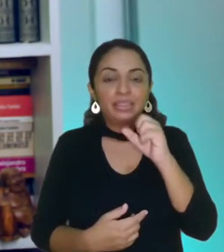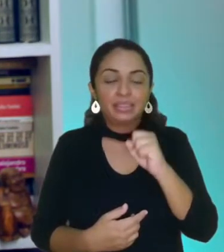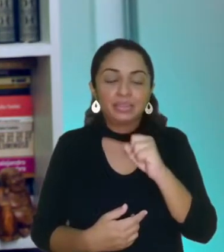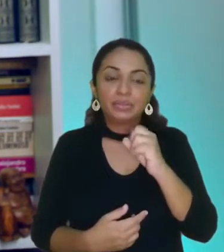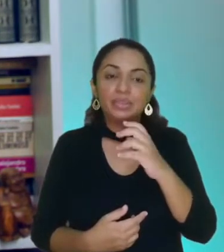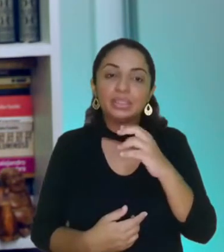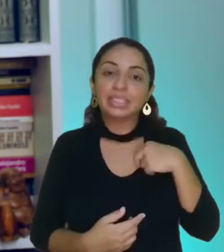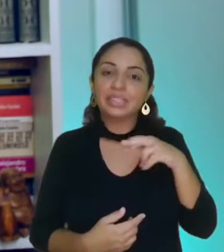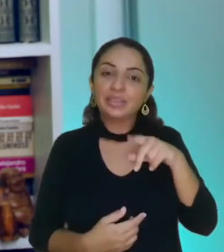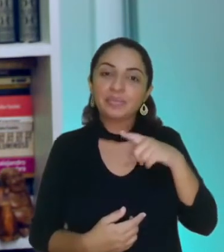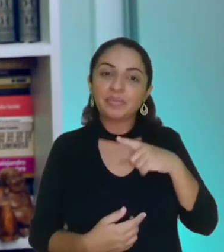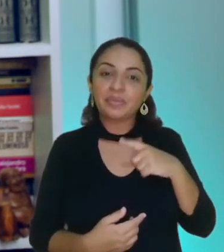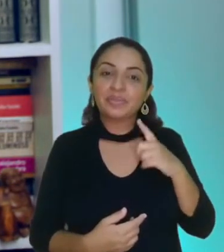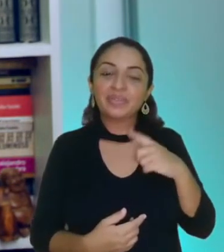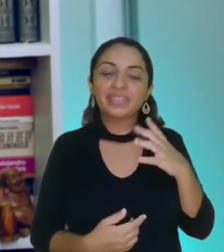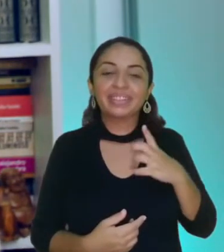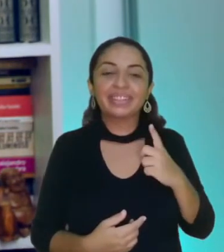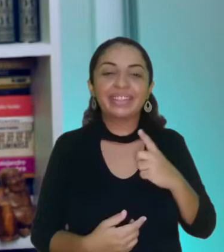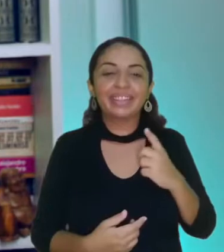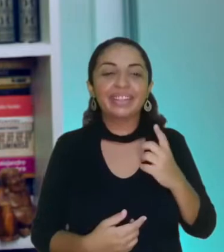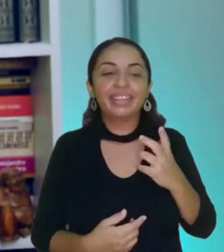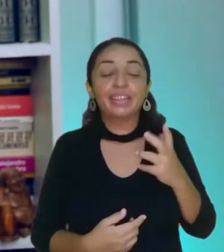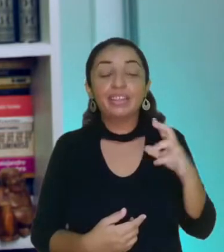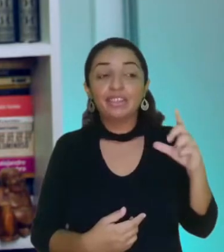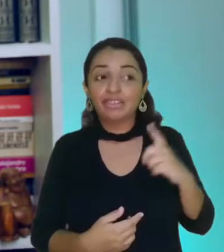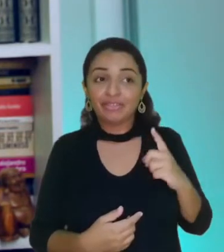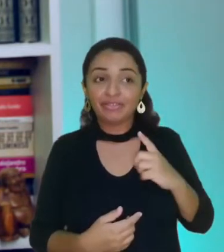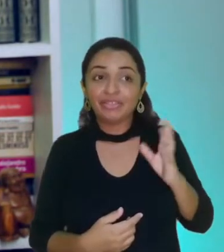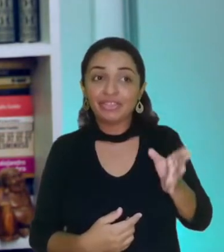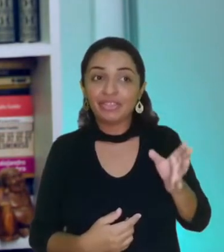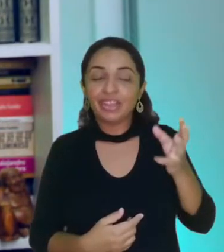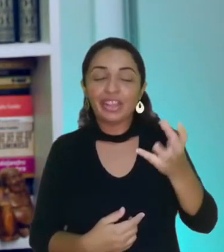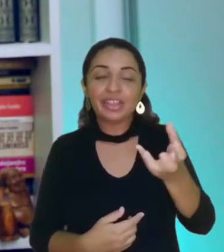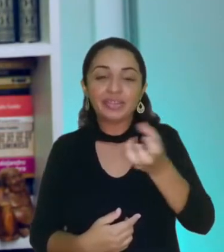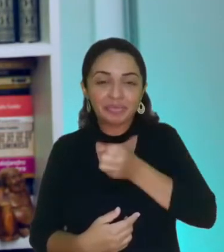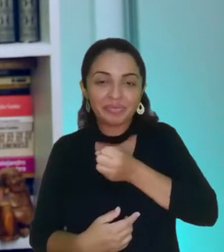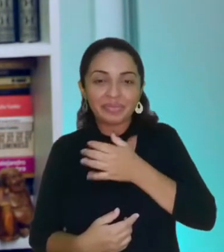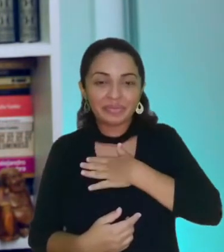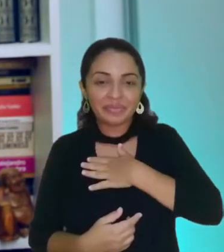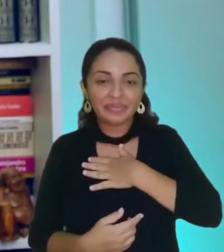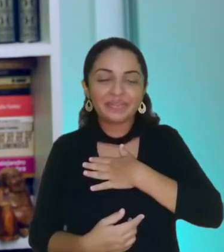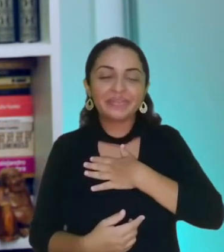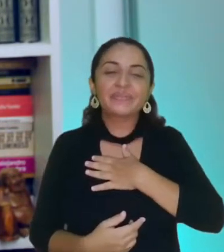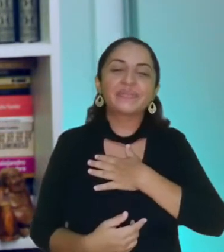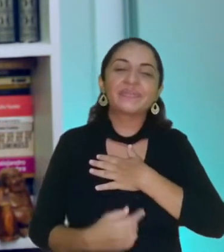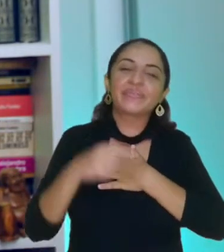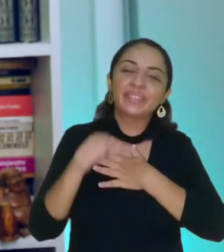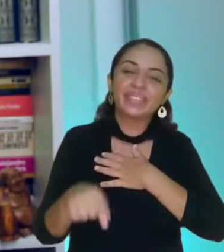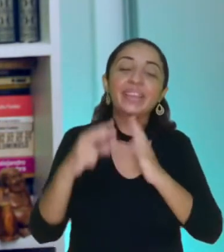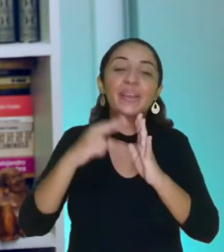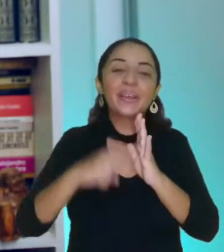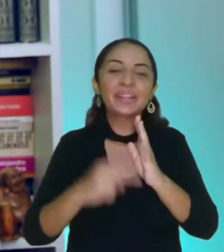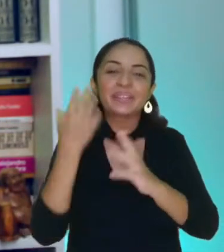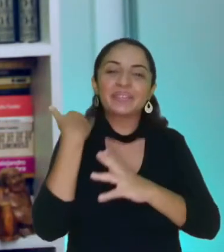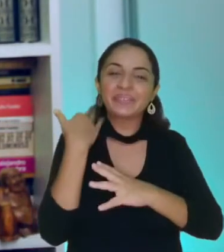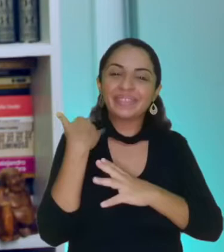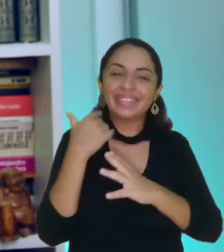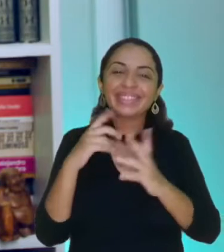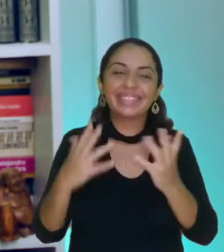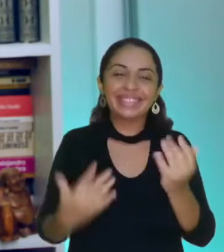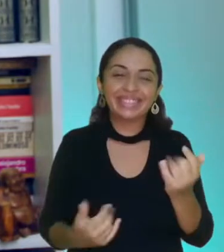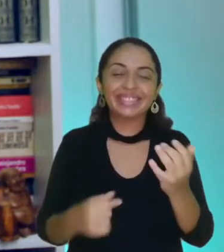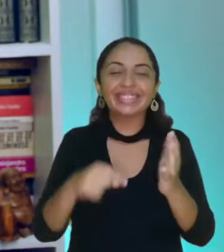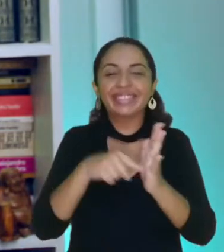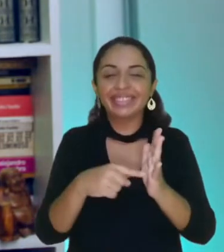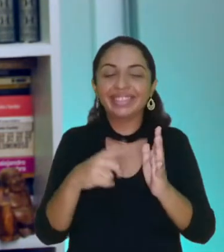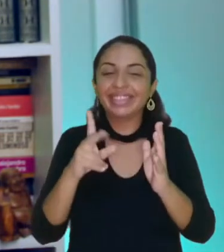Se o Davi já tiver, eu vou ficar com ela. A história de um homem, o gladiador Trácio Spartaco, revoltado com a miséria e a injustiça